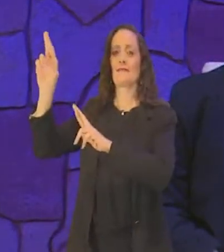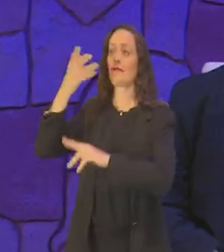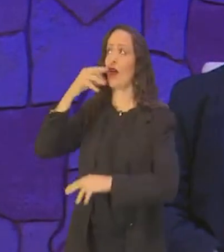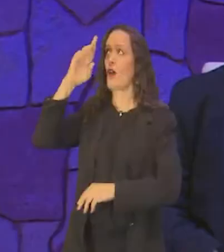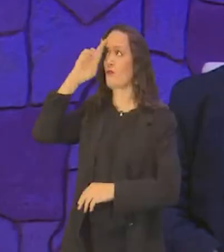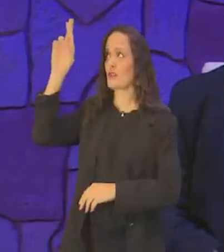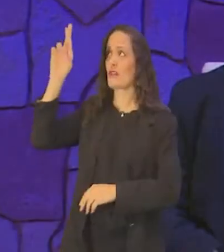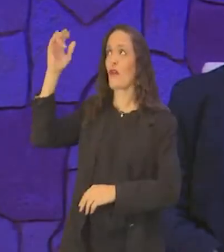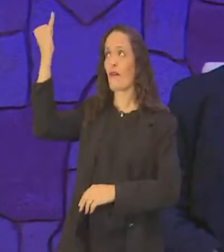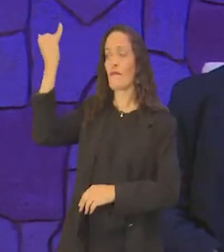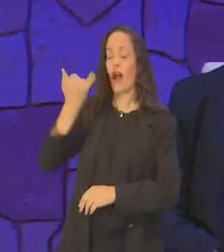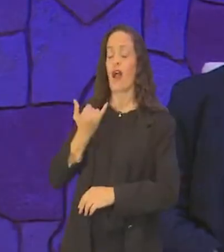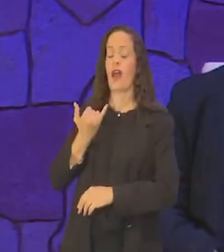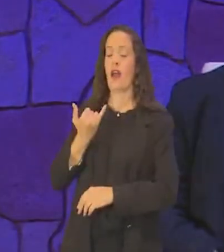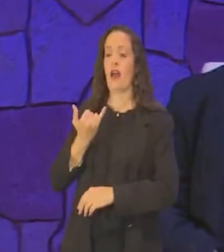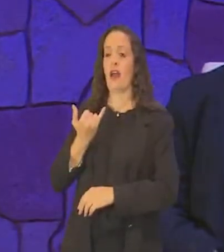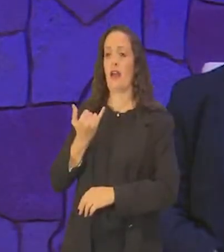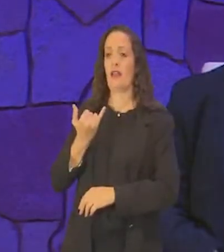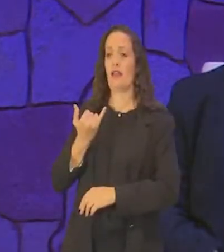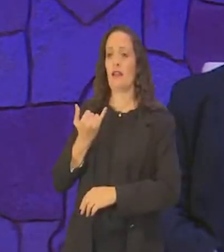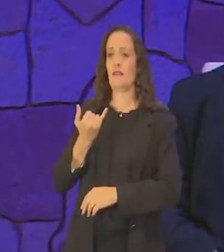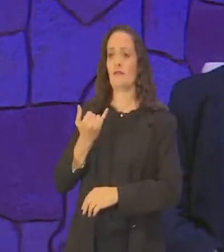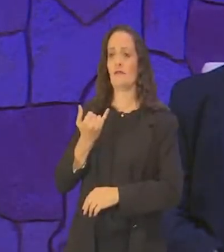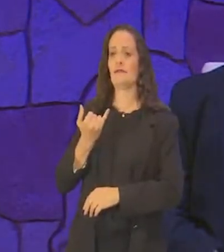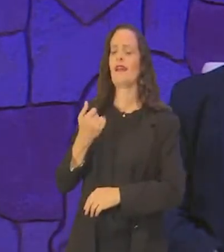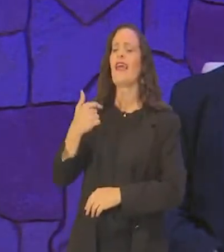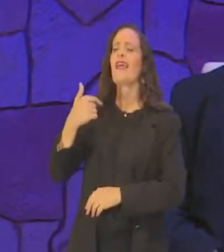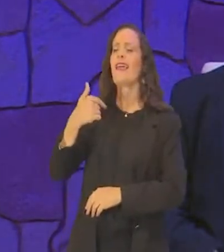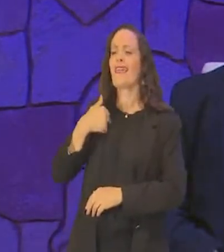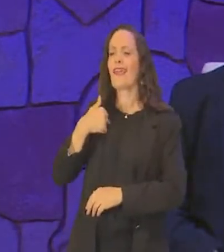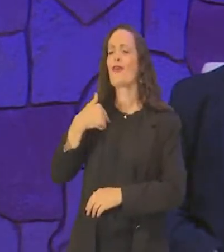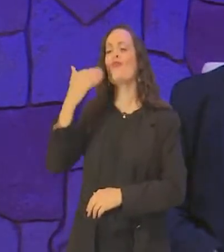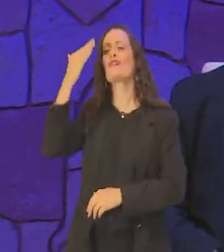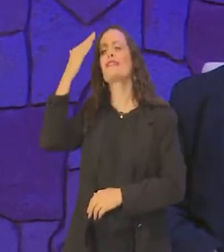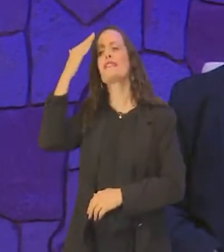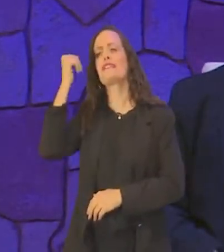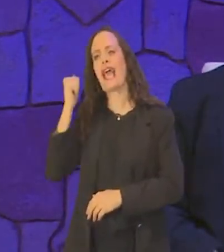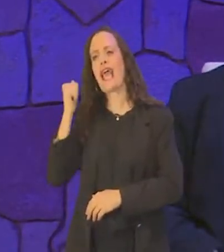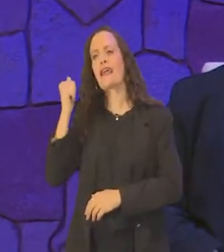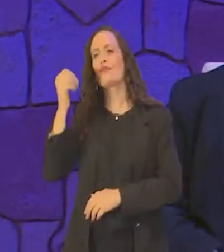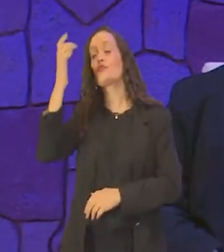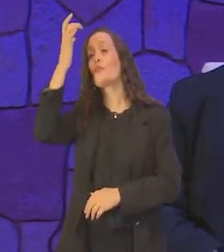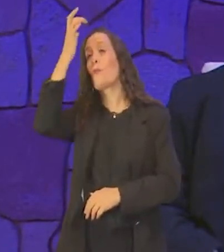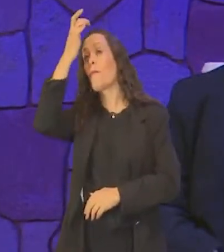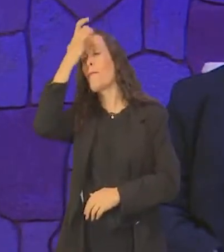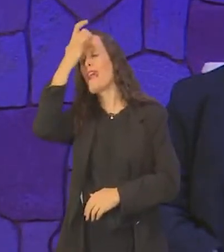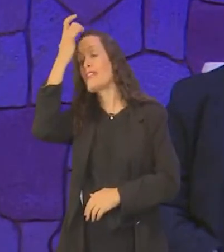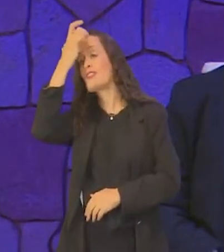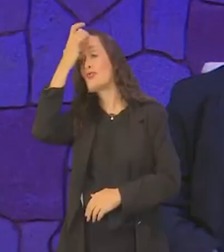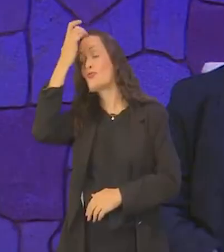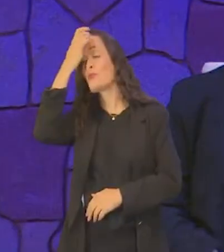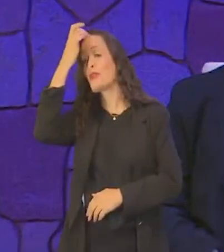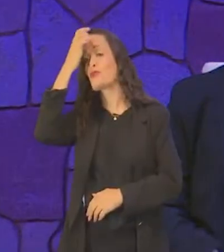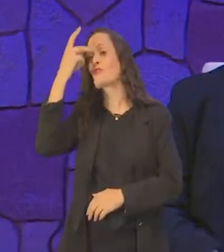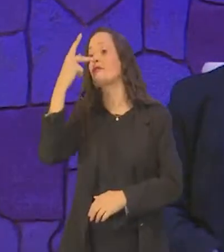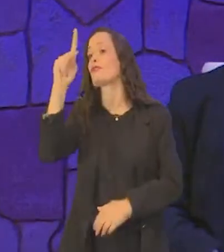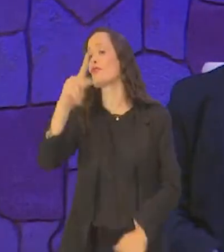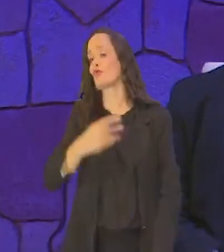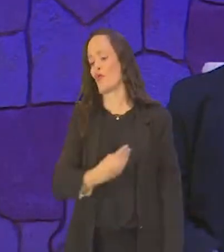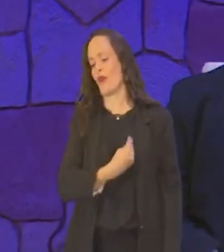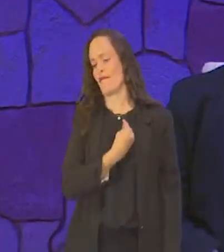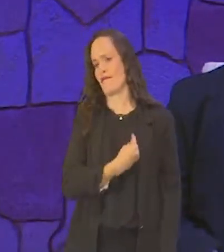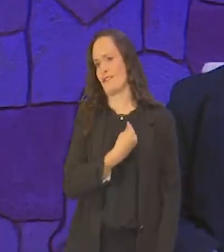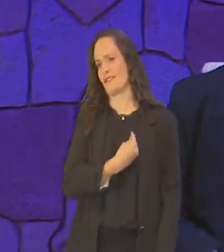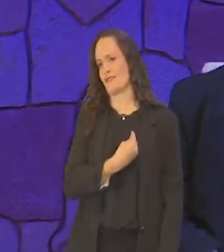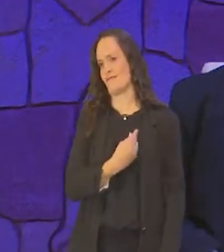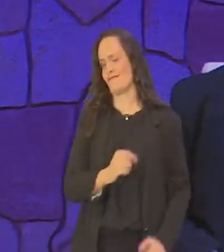diz: eu quem sei os pensamentos que tenho a